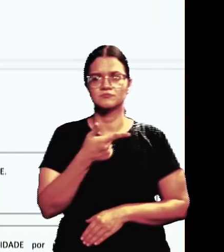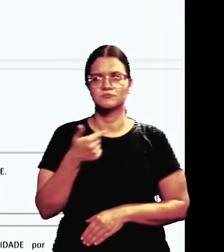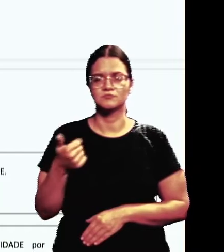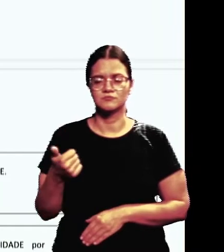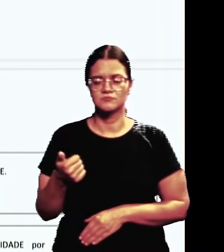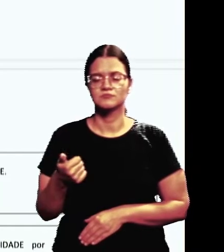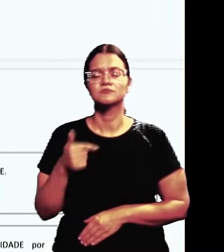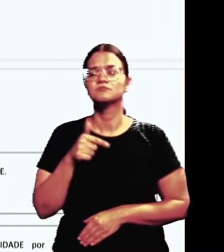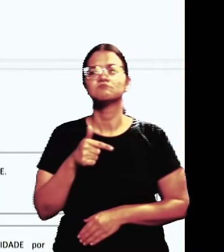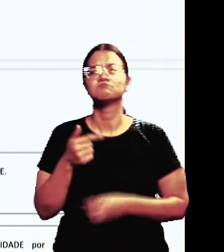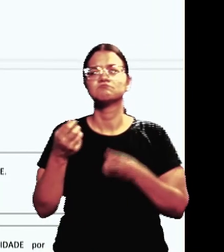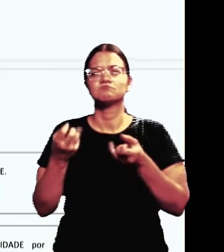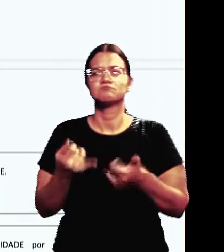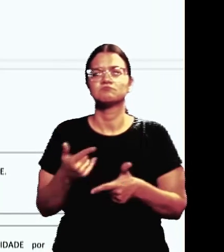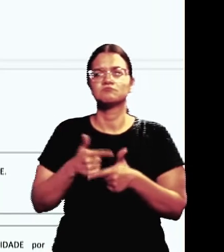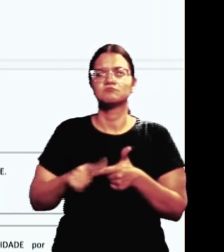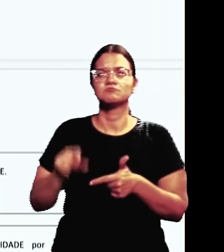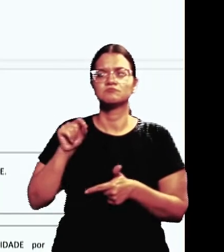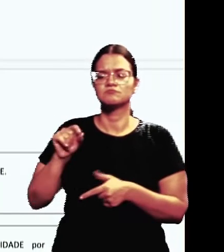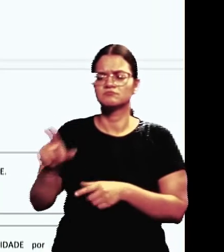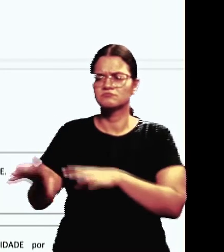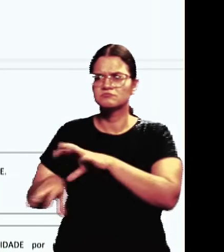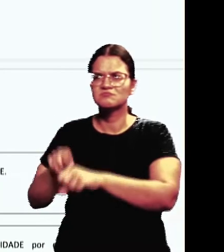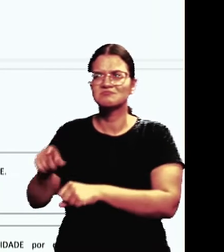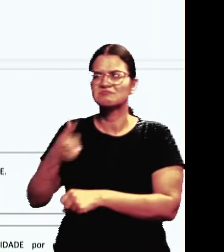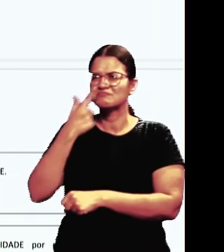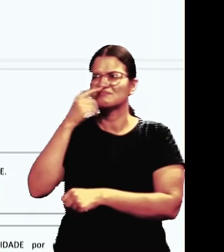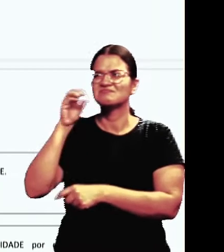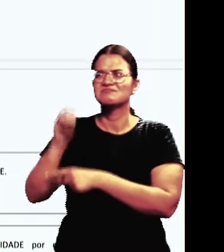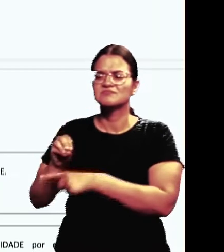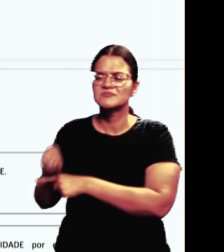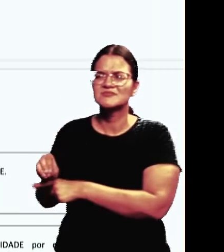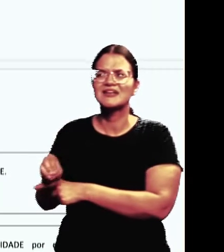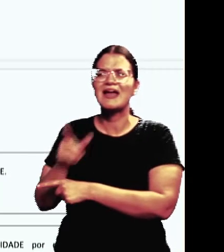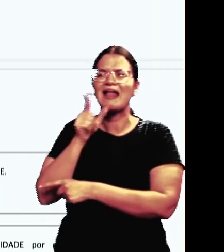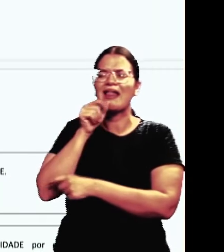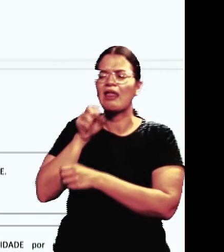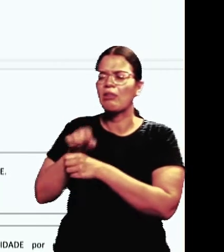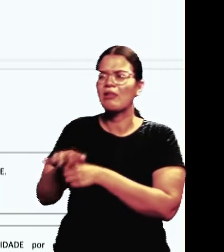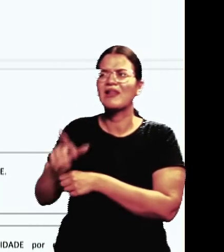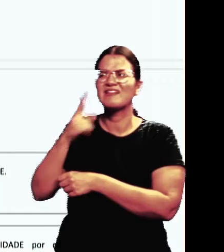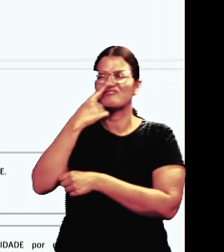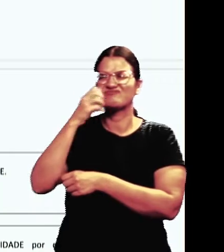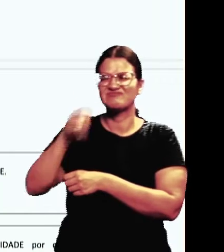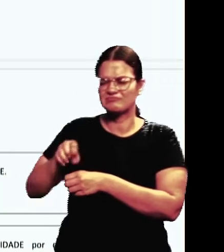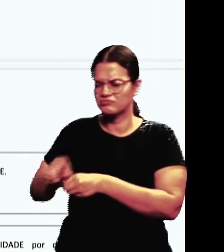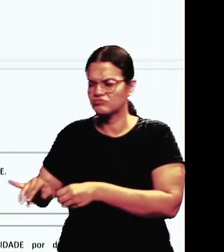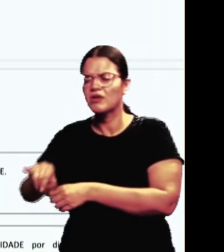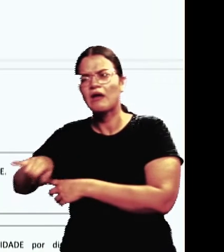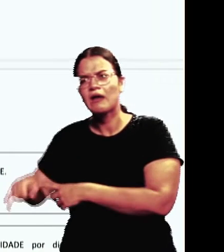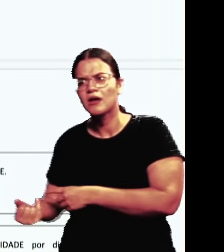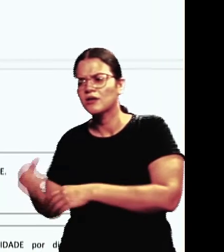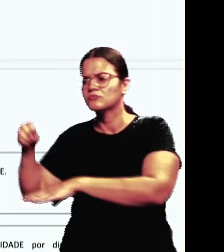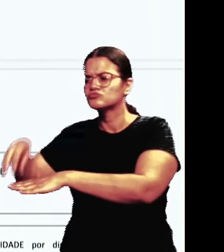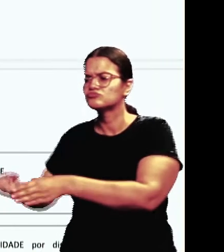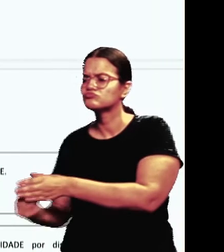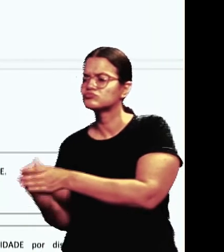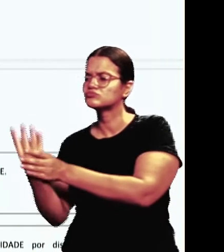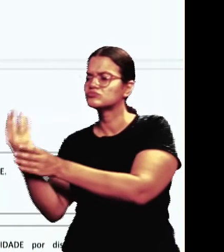183/21, dispõe sobre coleta e tratamento do chorume visando seu reaproveitamento para a produção de biogás, adubo